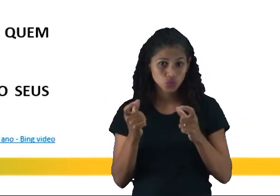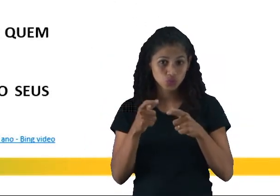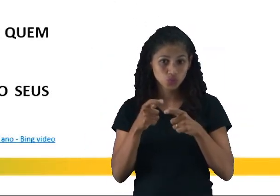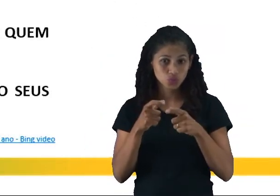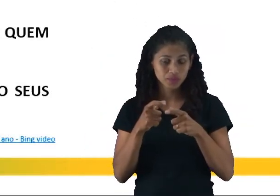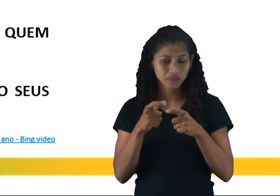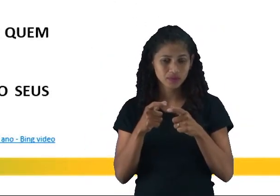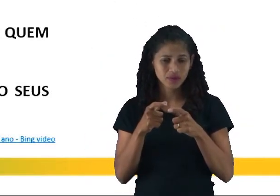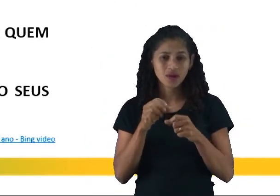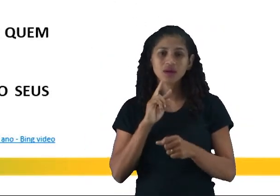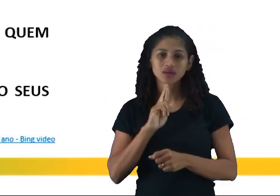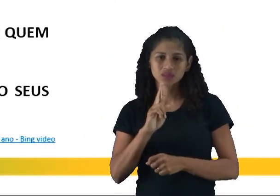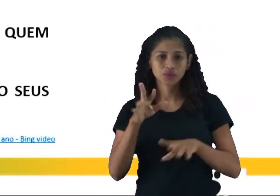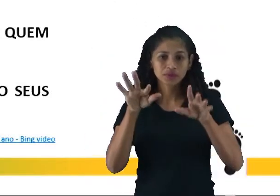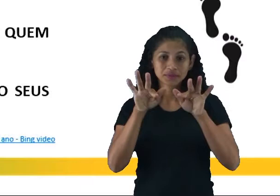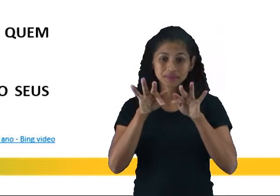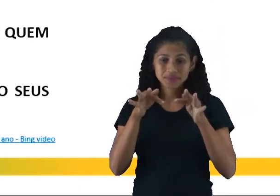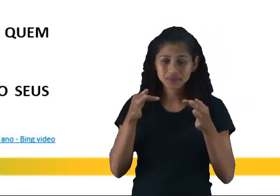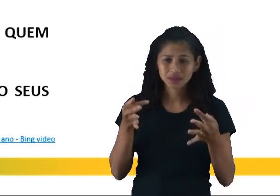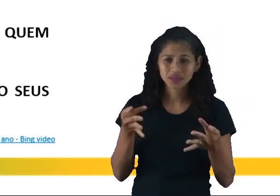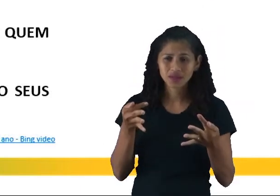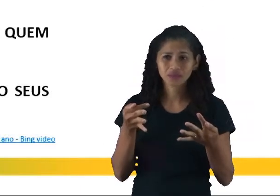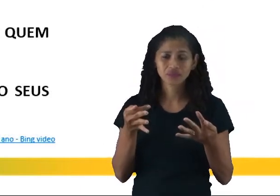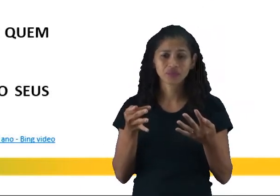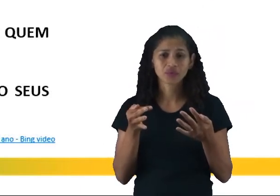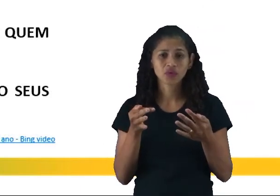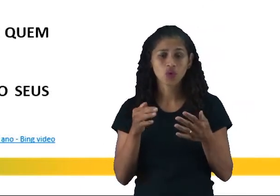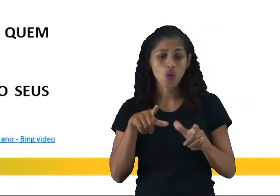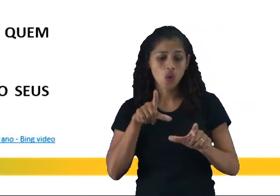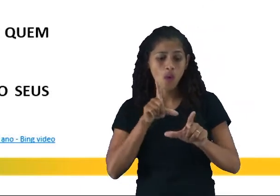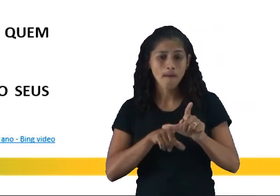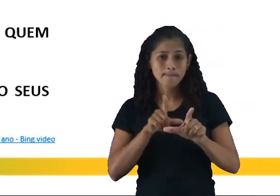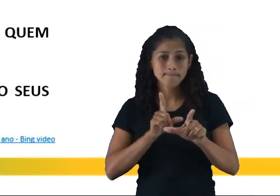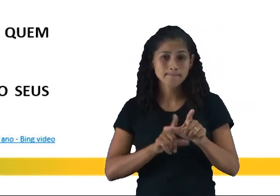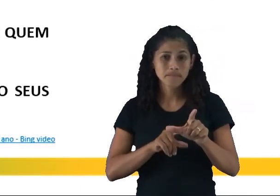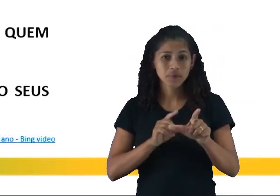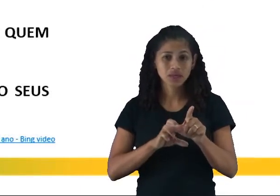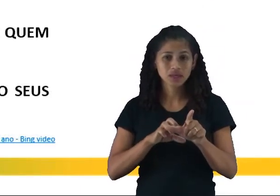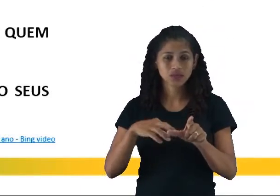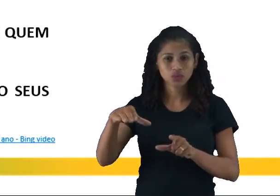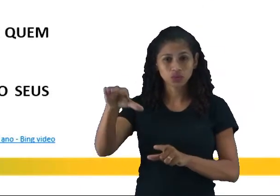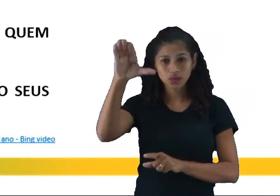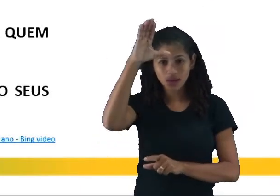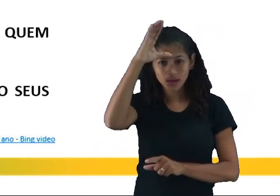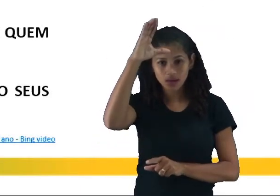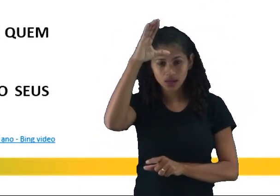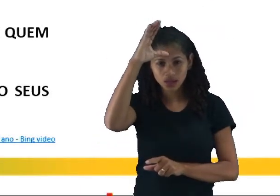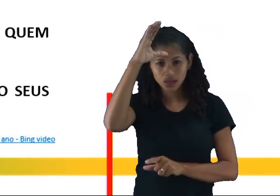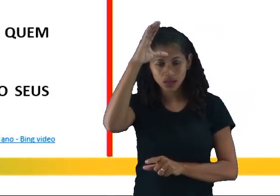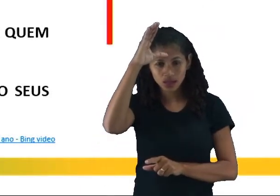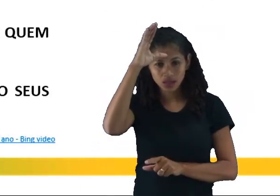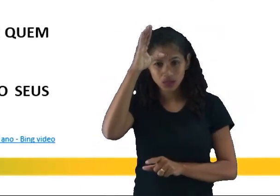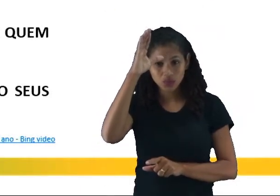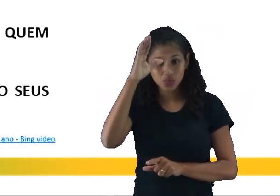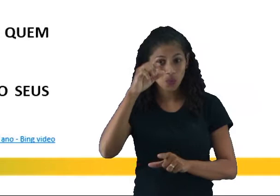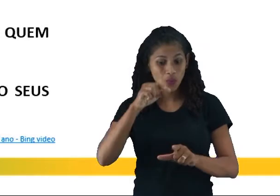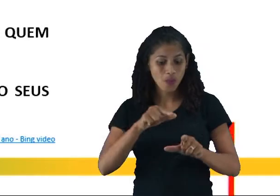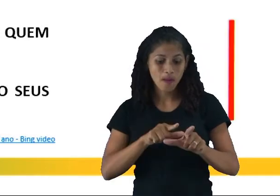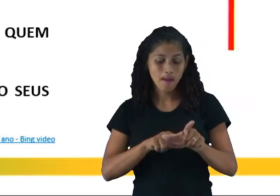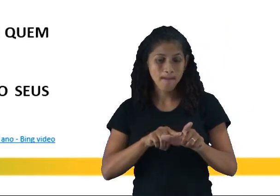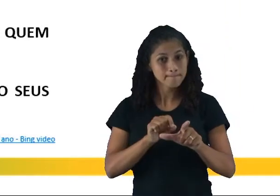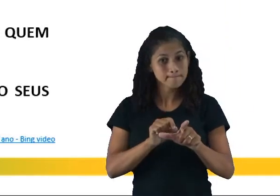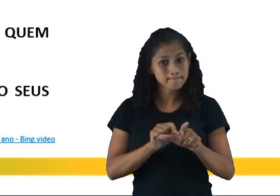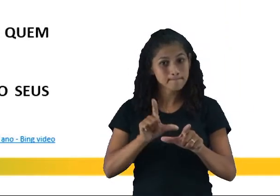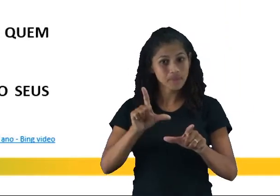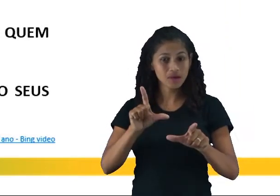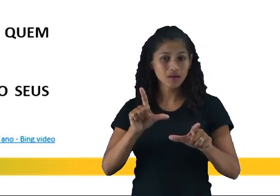resposta é simples, né? Acontece que os pés dos adultos, eles são bem maiores que os pés das